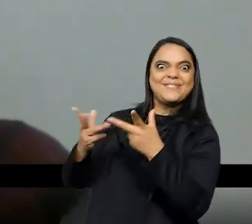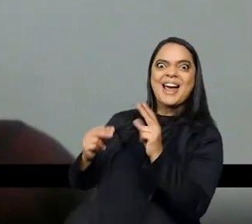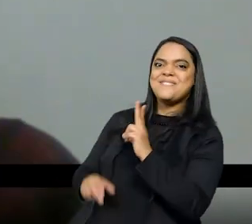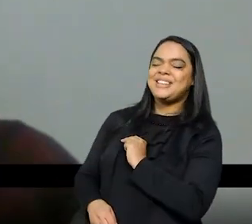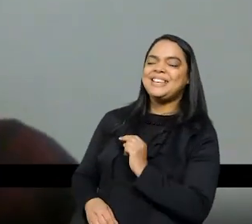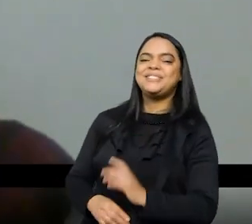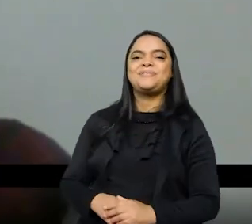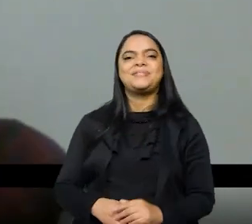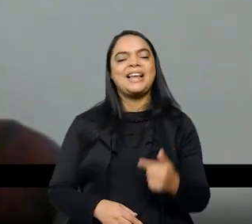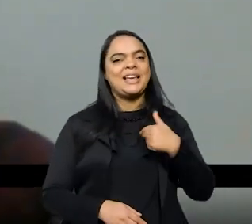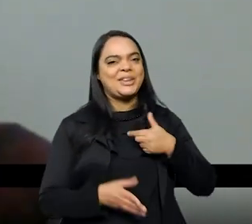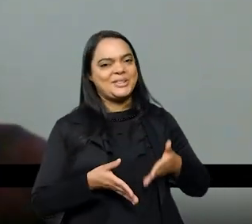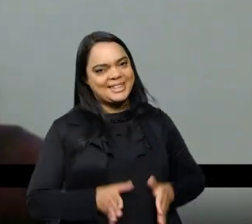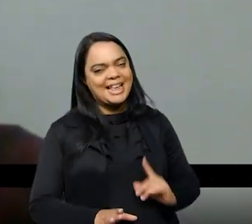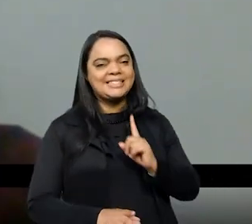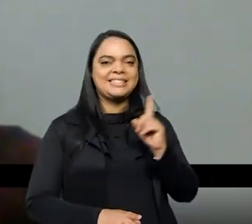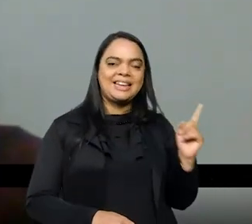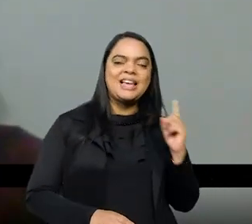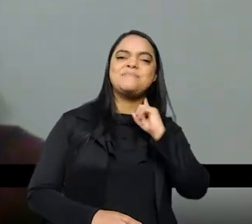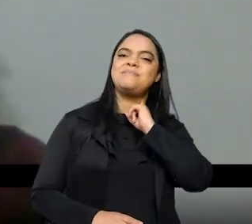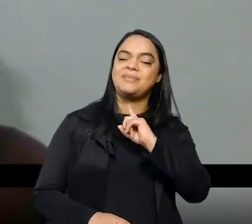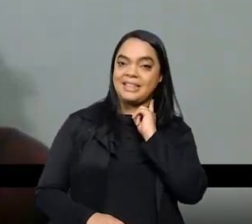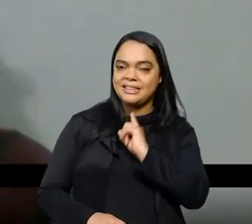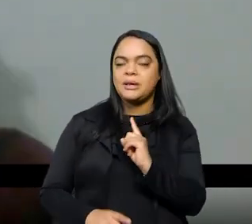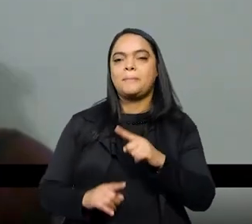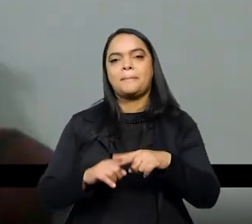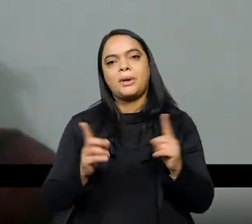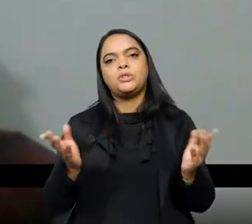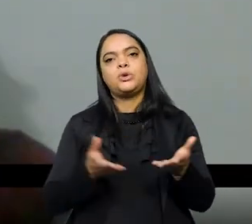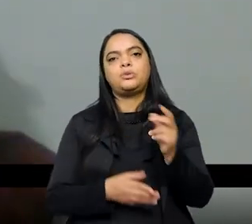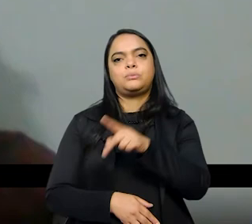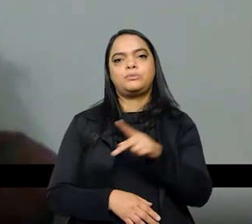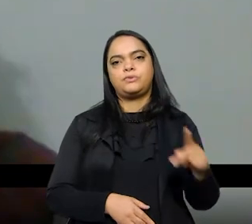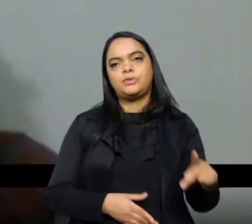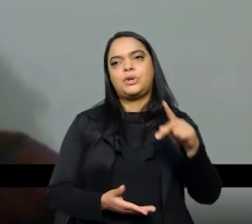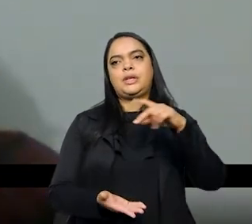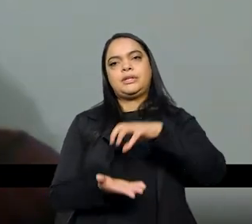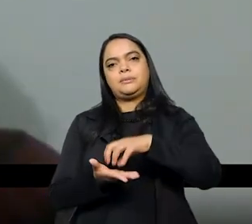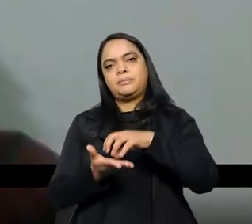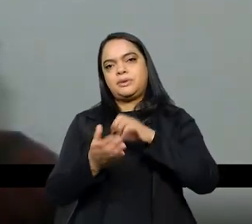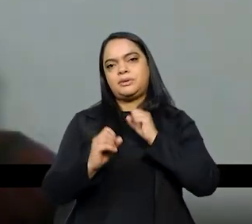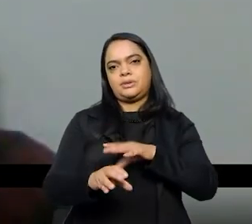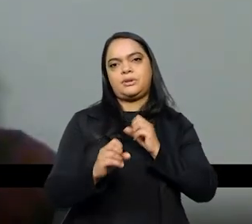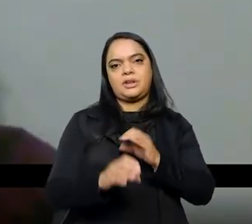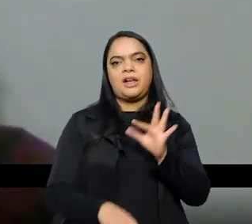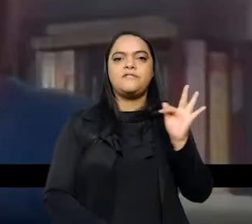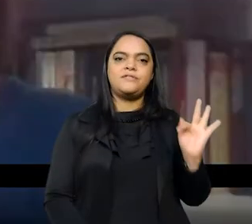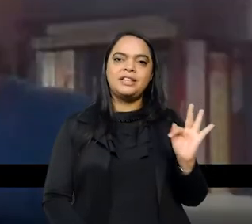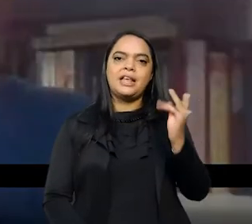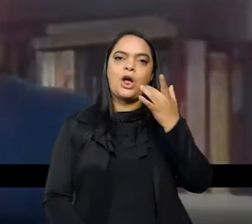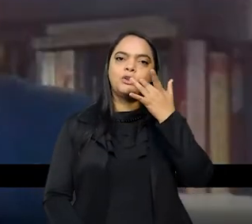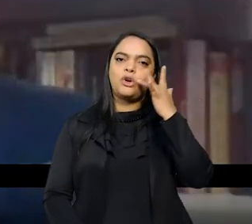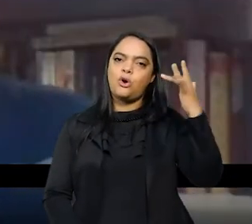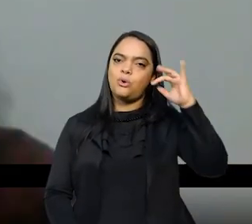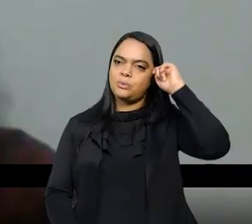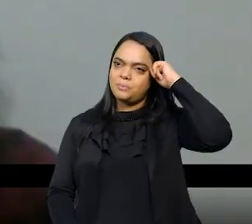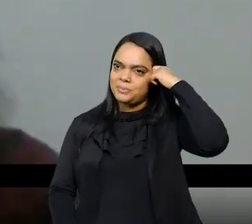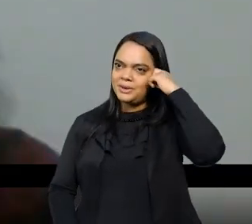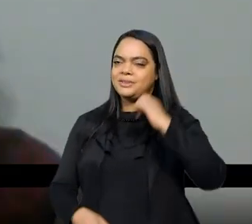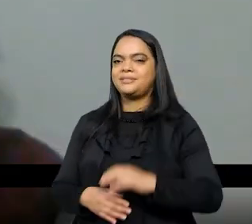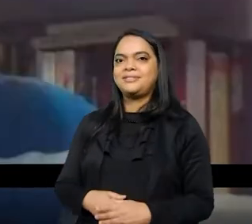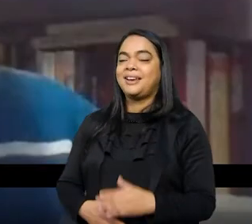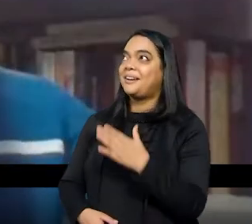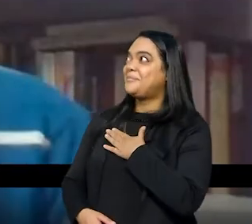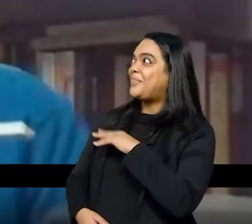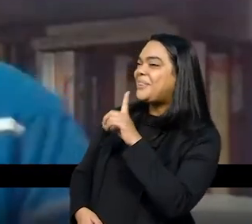natural de São João del Rei, Minas Gerais. Atualmente, eu sou professora no Departamento de Educação da Federal de Ouro Preto. Ah, meu Deus, eu acho que eu ia arruar